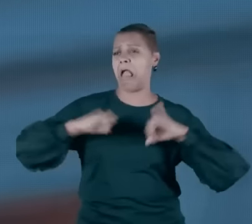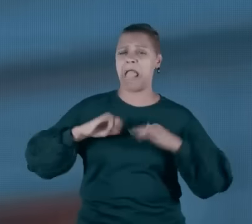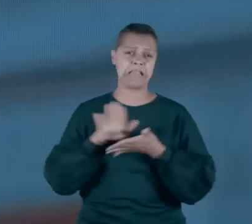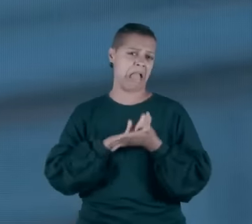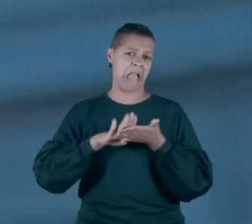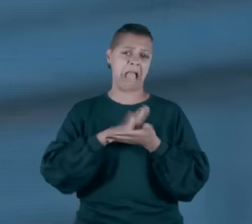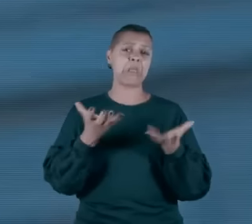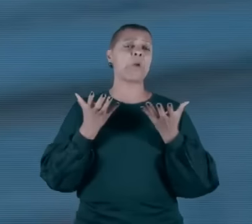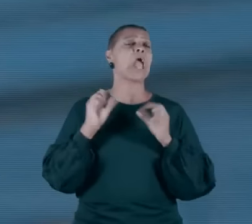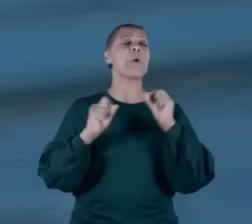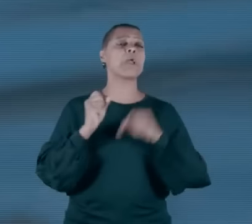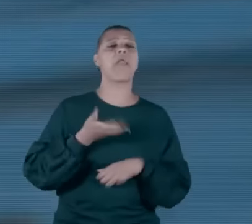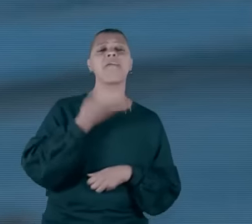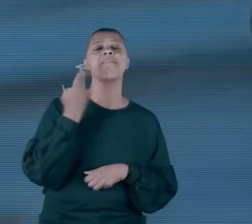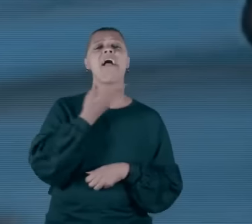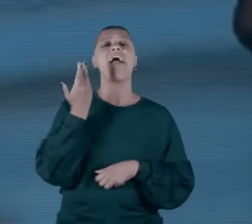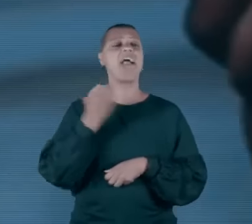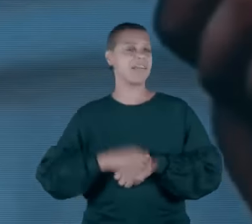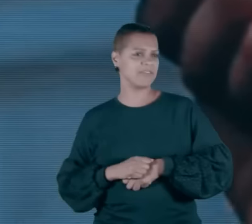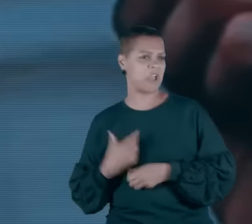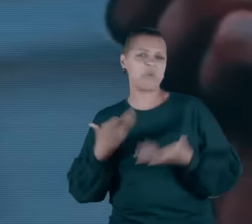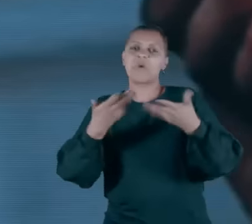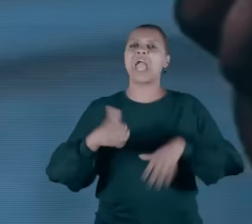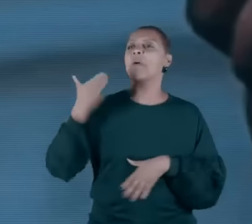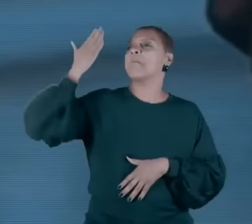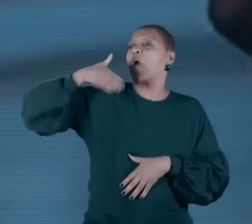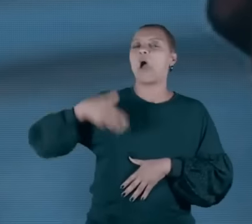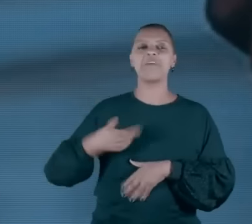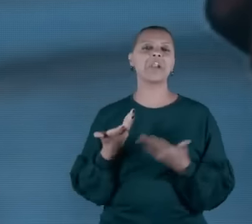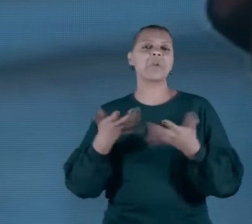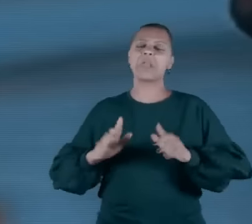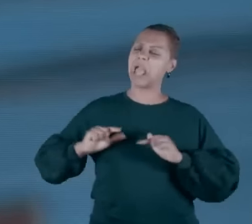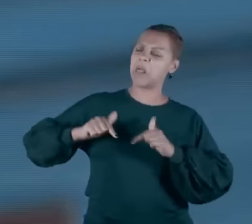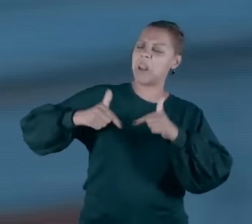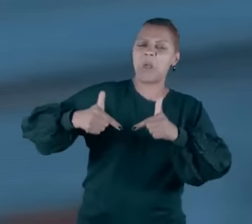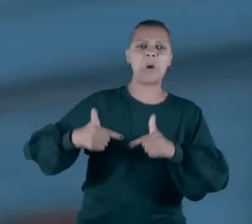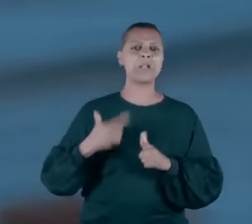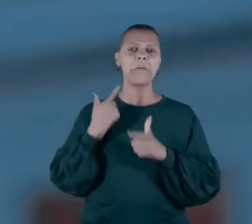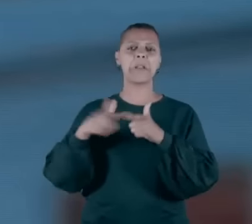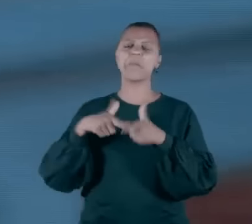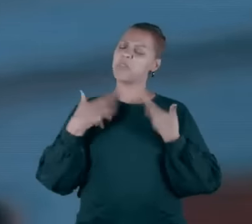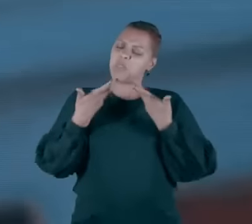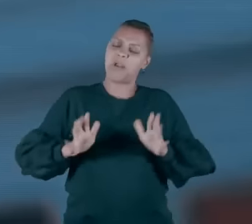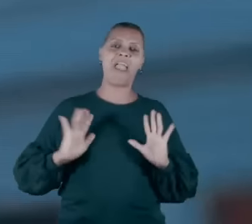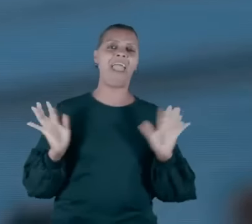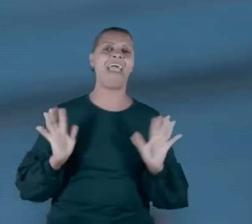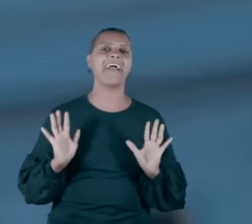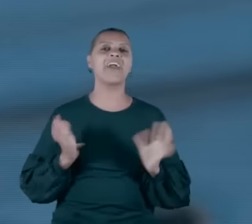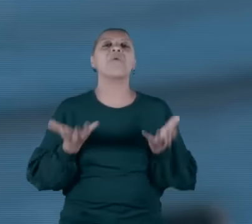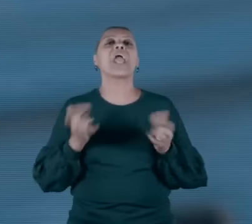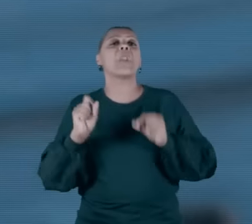sejam mais fáceis a gente não quer aprovação não quer passar pelas as lutas a gente quer na verdade que as